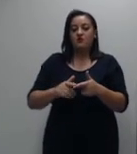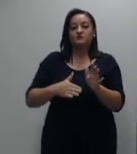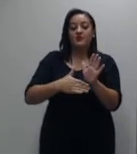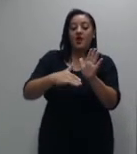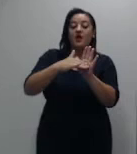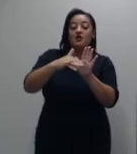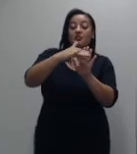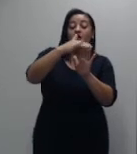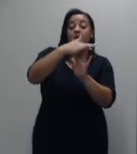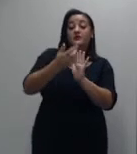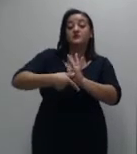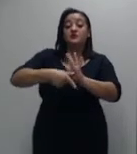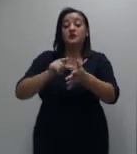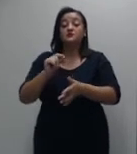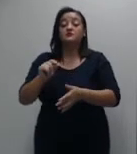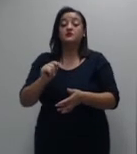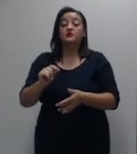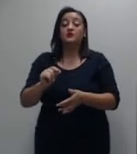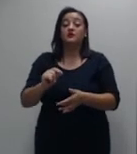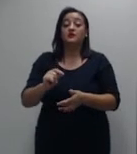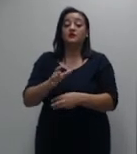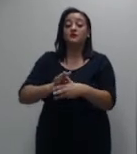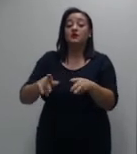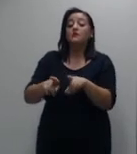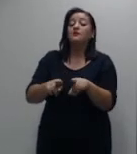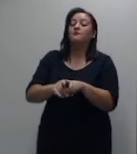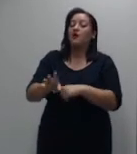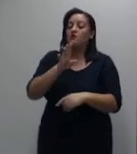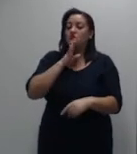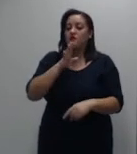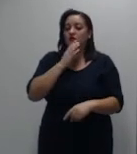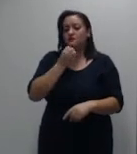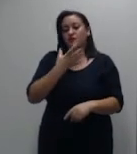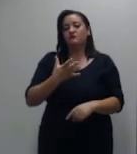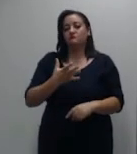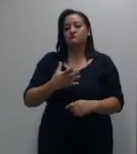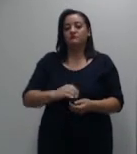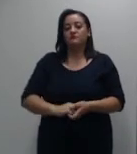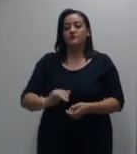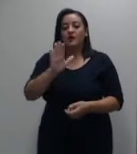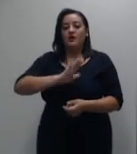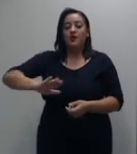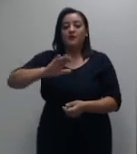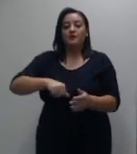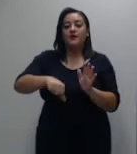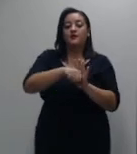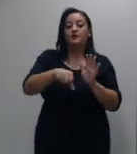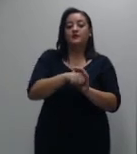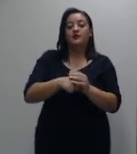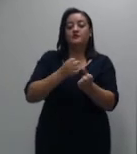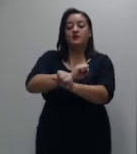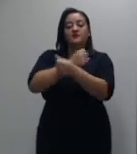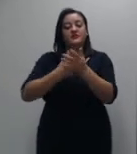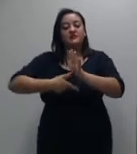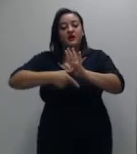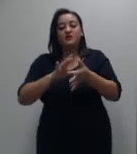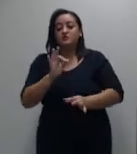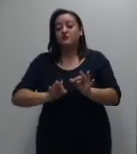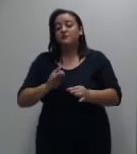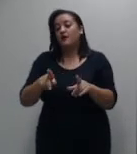terminar igual excelência a ministra também conhece na área criminal aquela defesa preliminar lá então